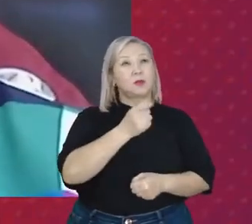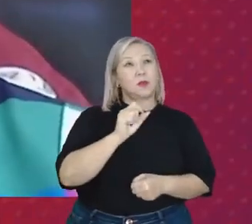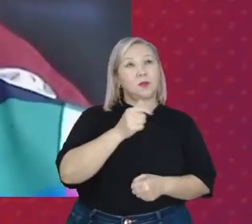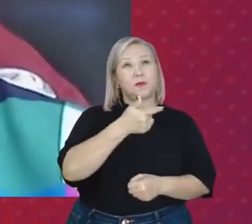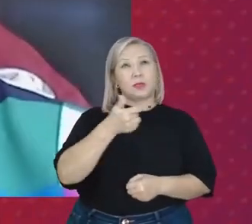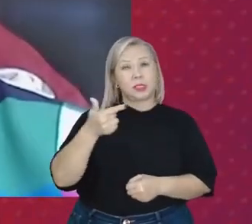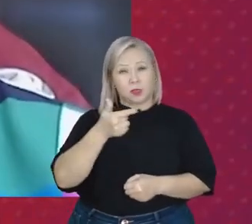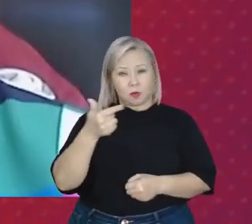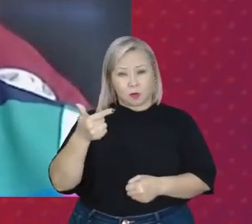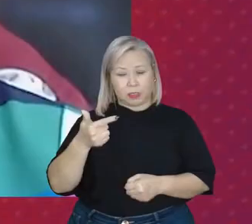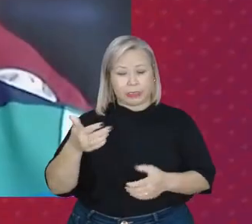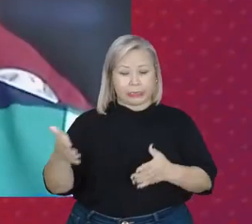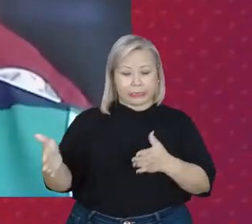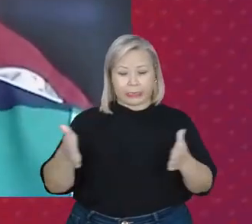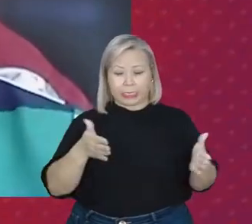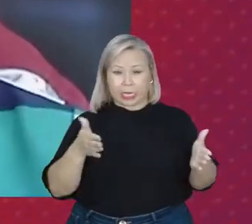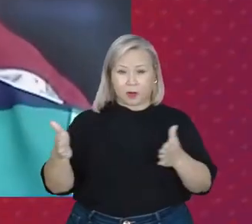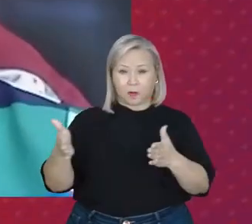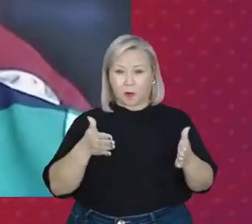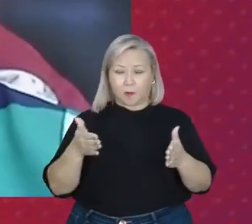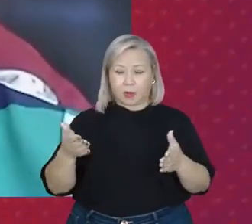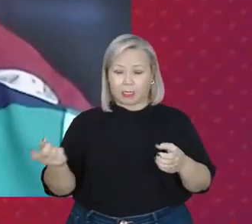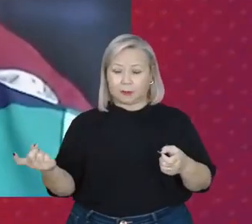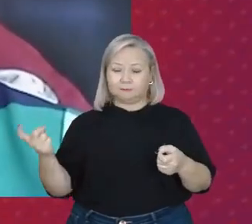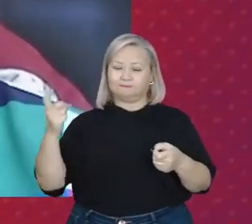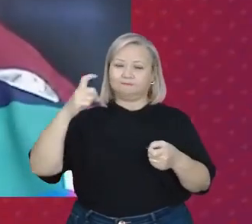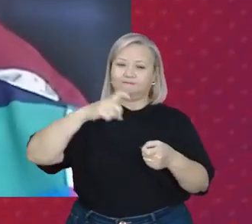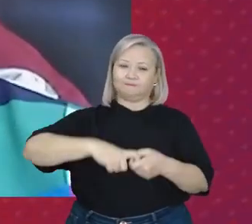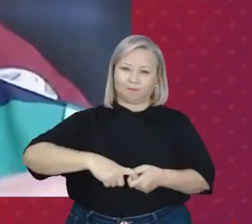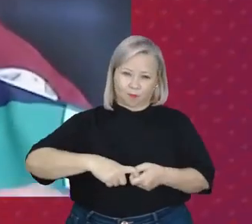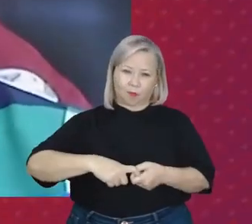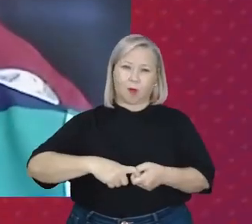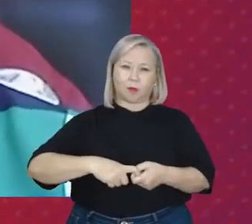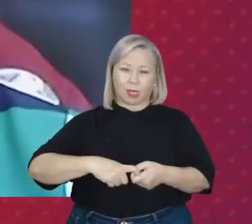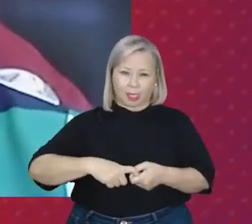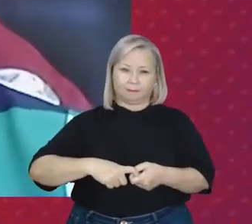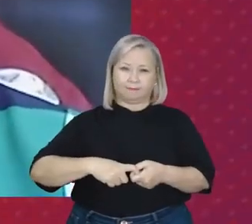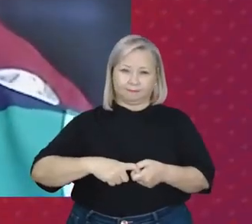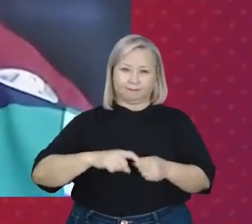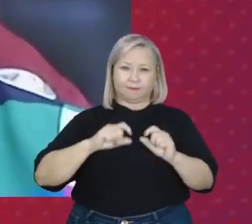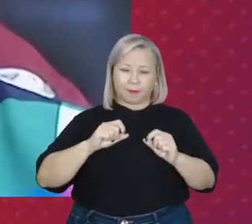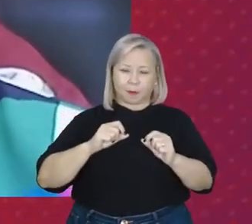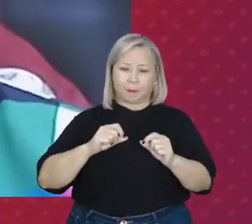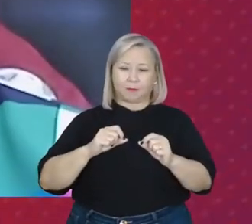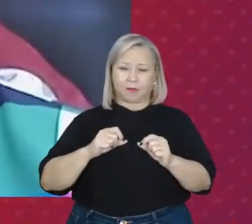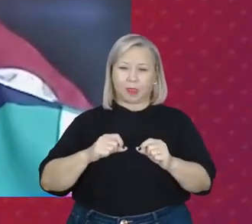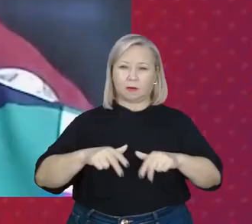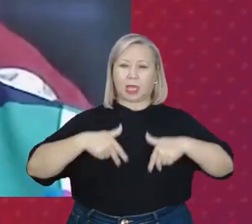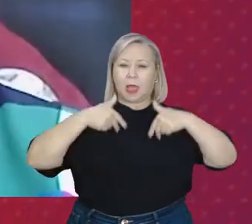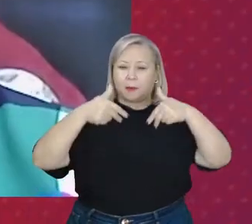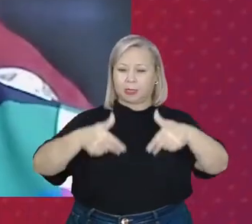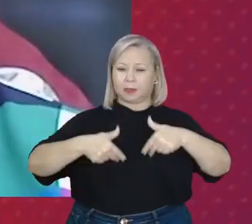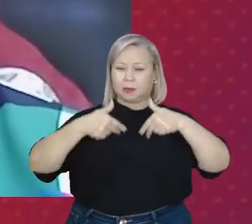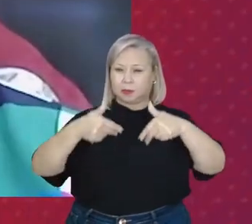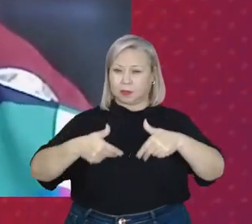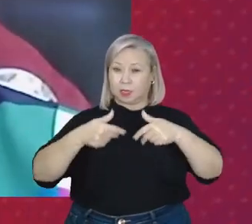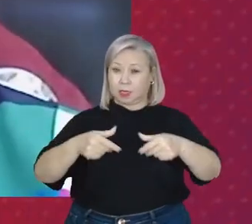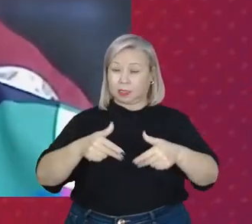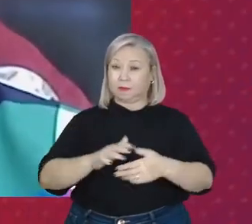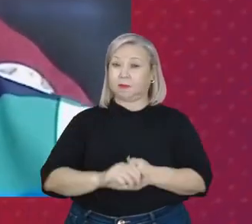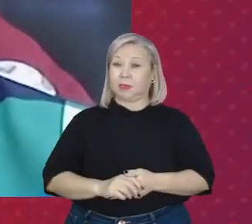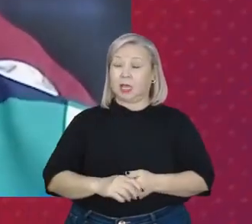2022 era um momento de voltar à área militar, se apropriar e dizer,